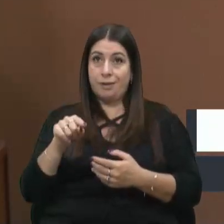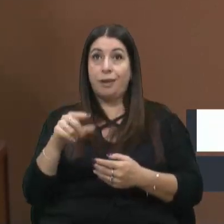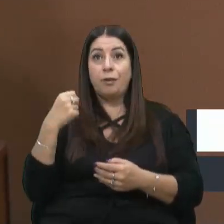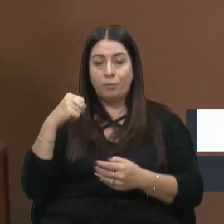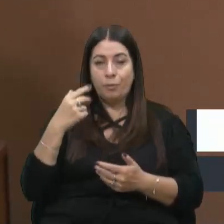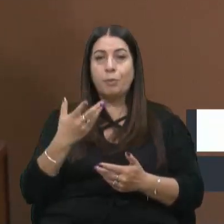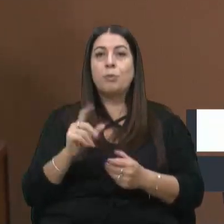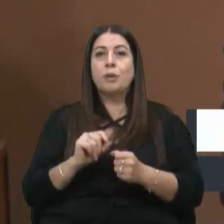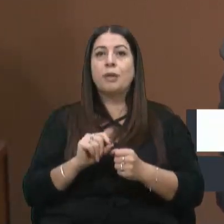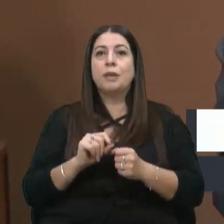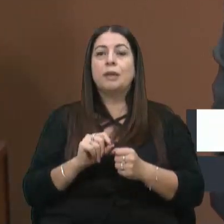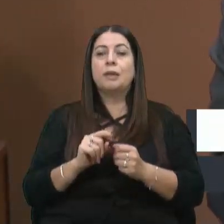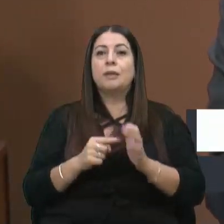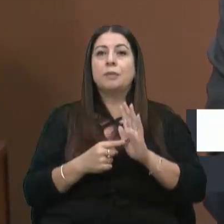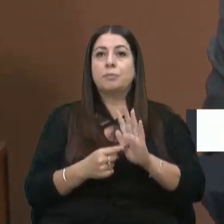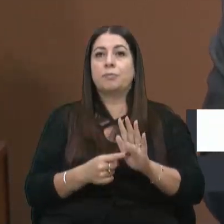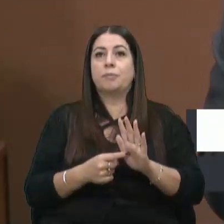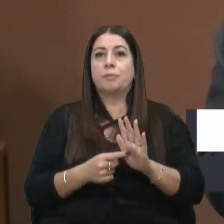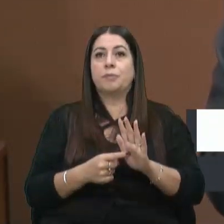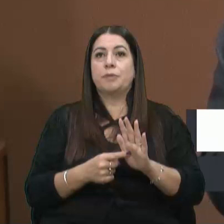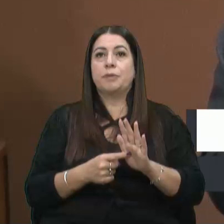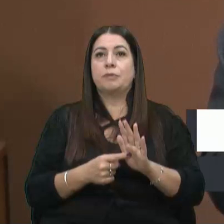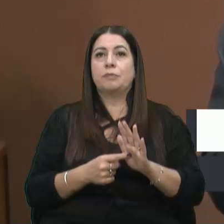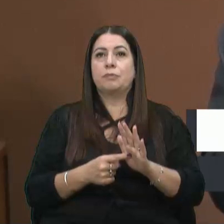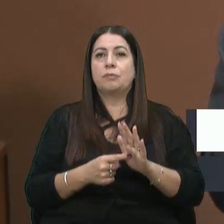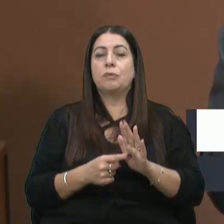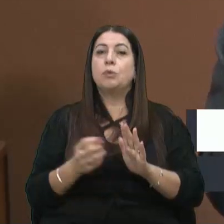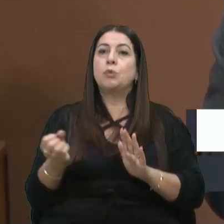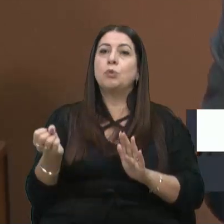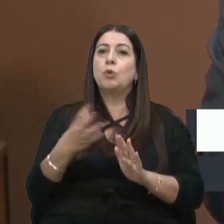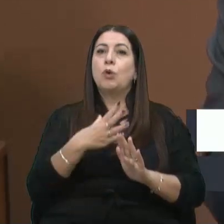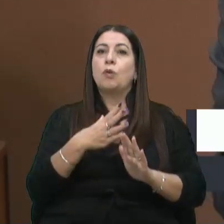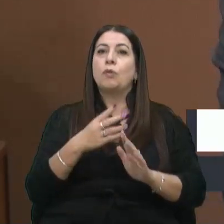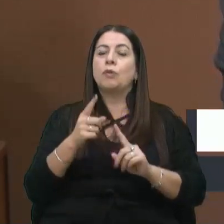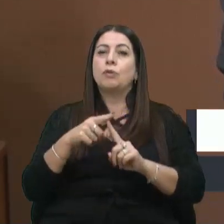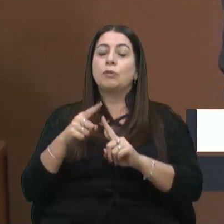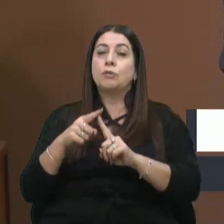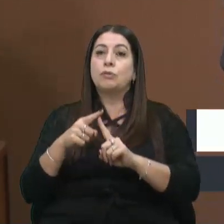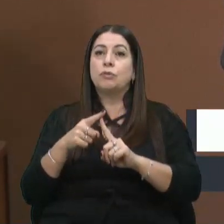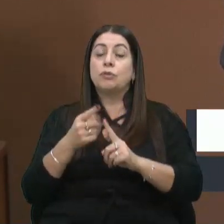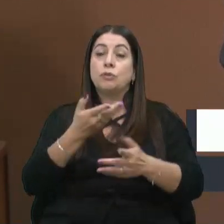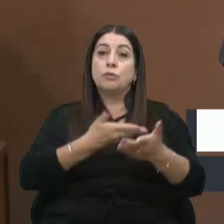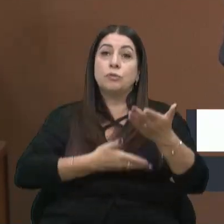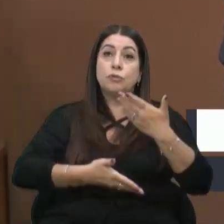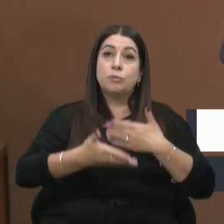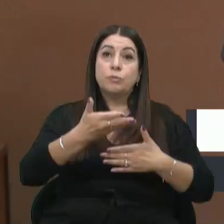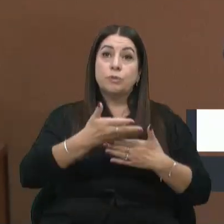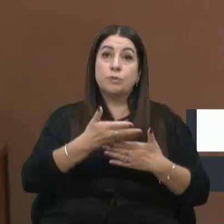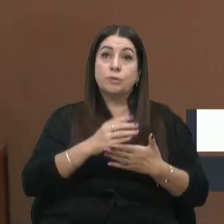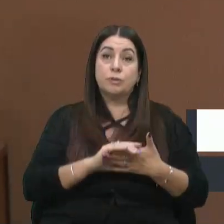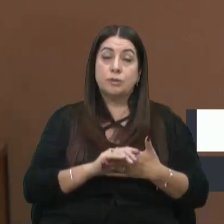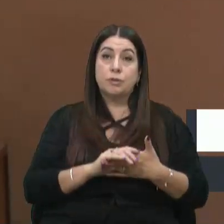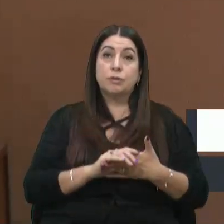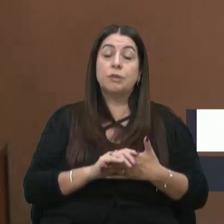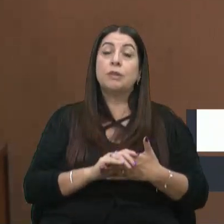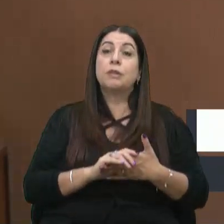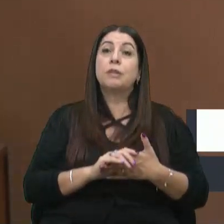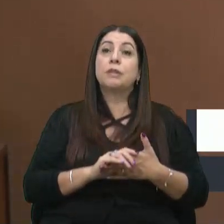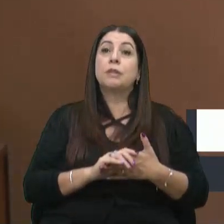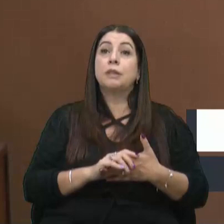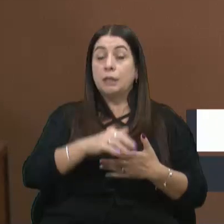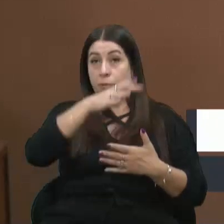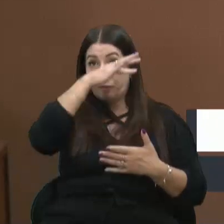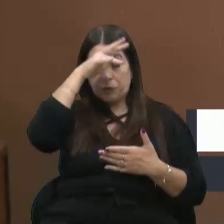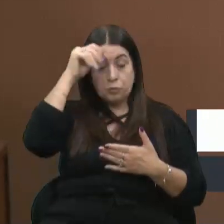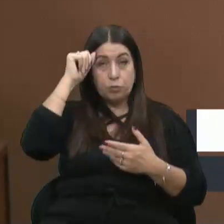precisamos diante desse novo novo estilo de gestão compartilhada é de que o poder público